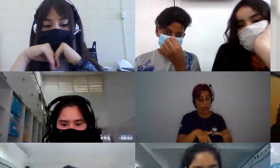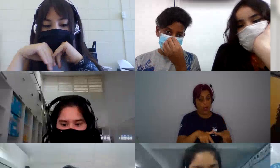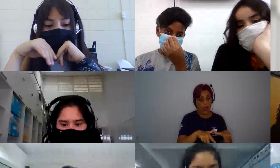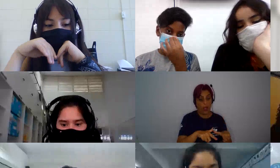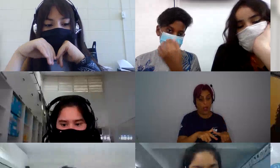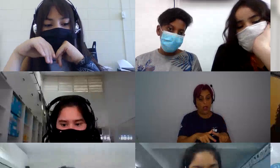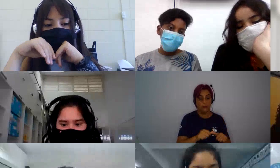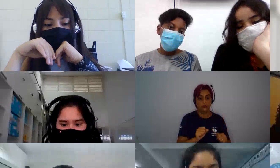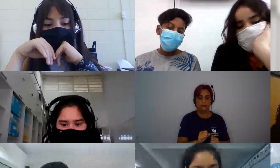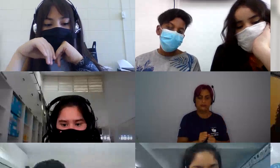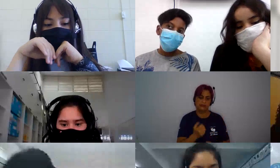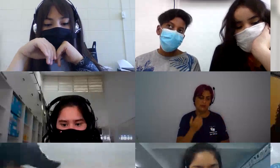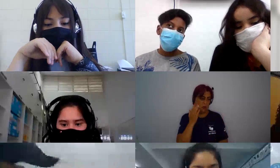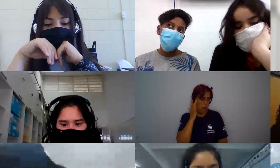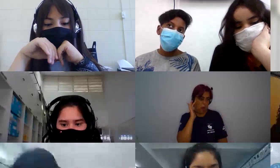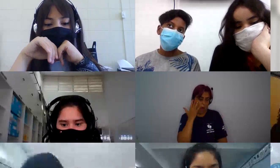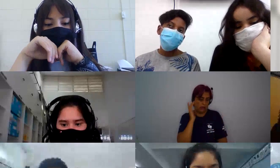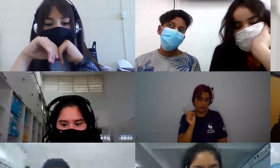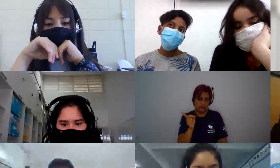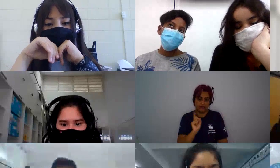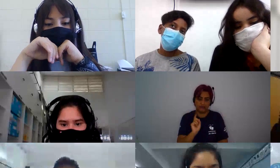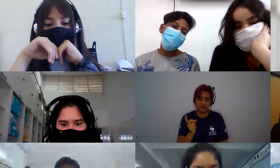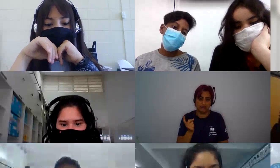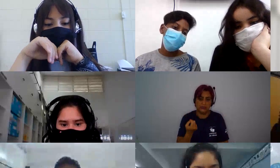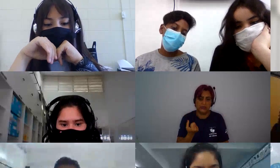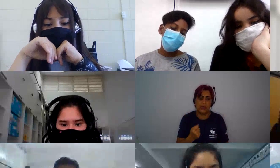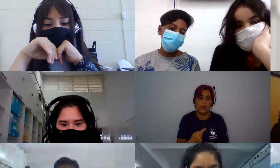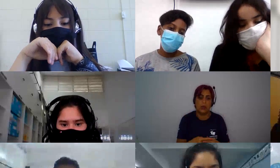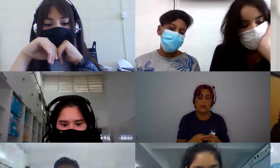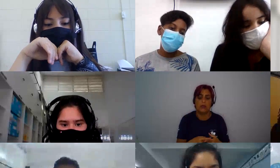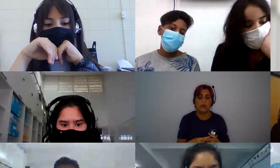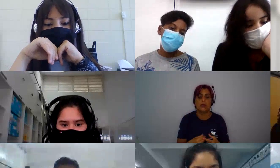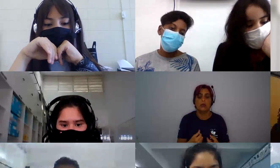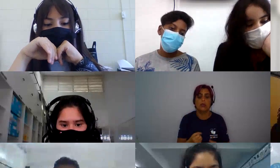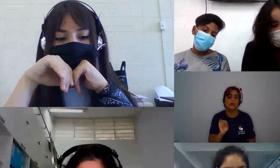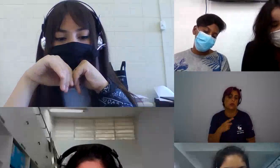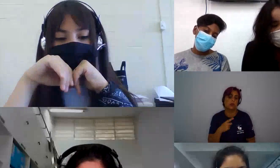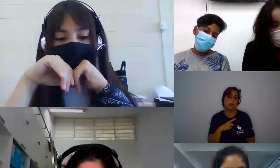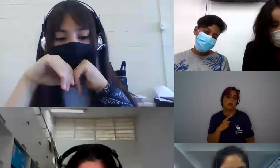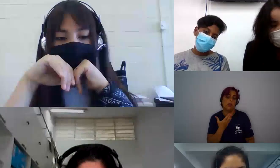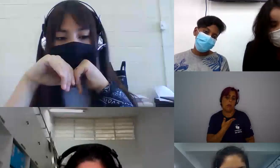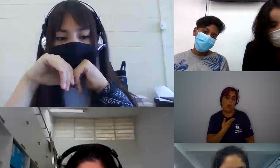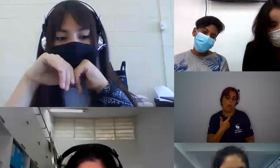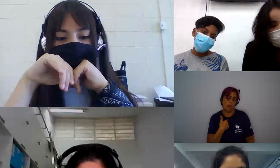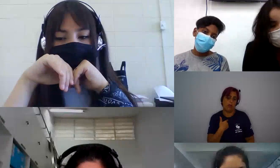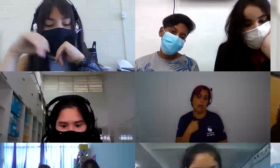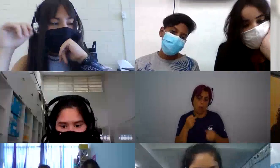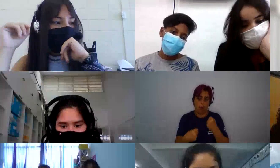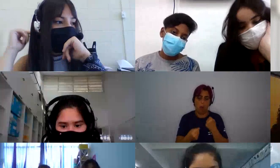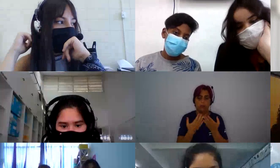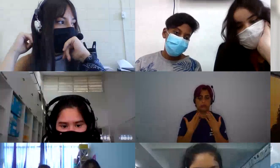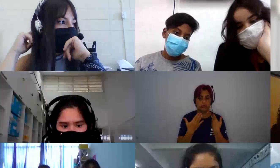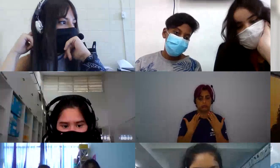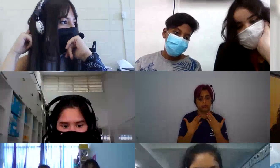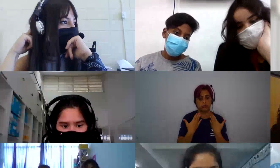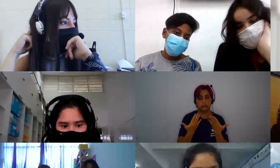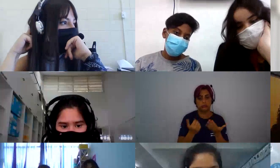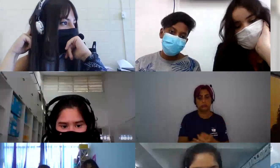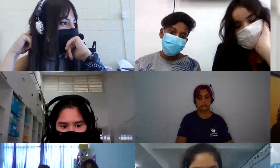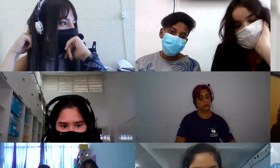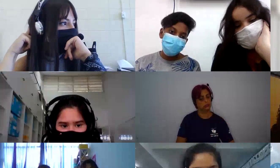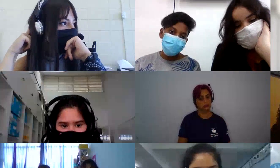Não, acho que não. Porque se eu tenho amigos, eu posso falar para eles algumas coisas. Ah, sim,